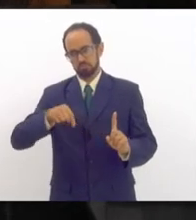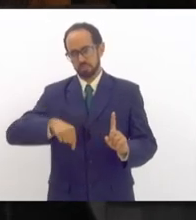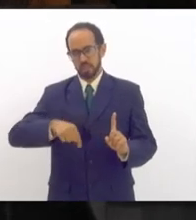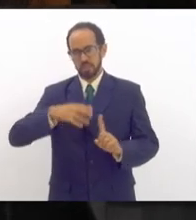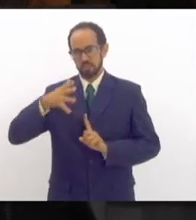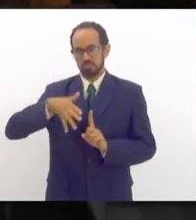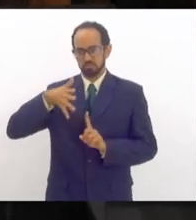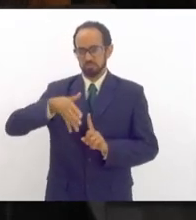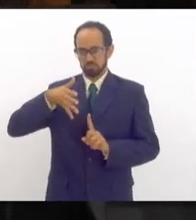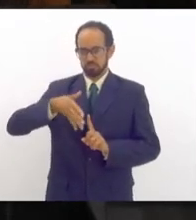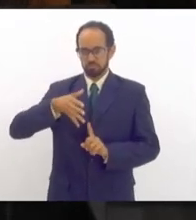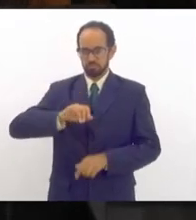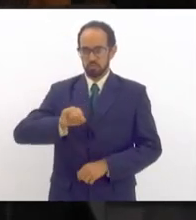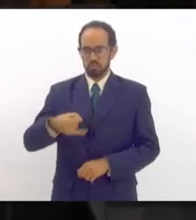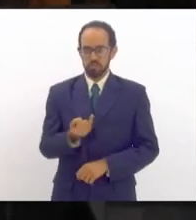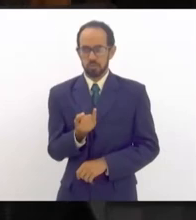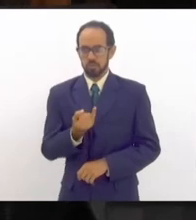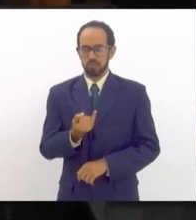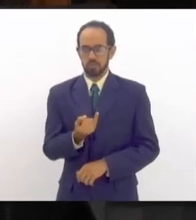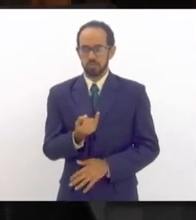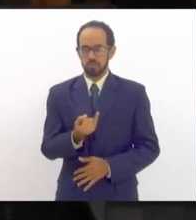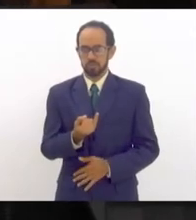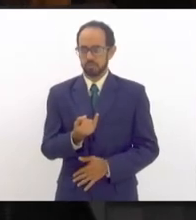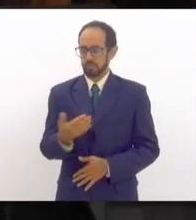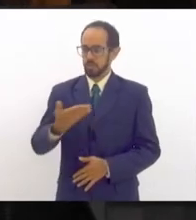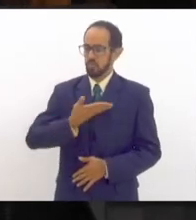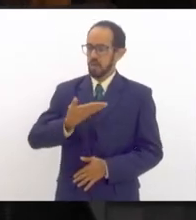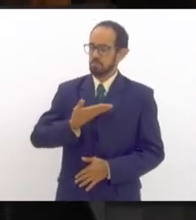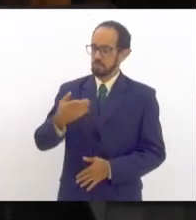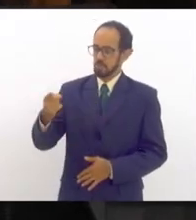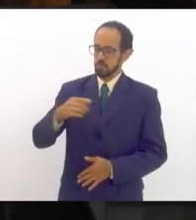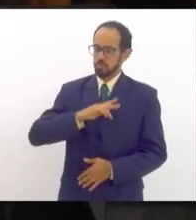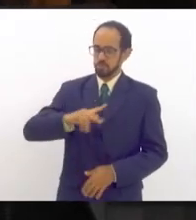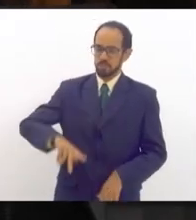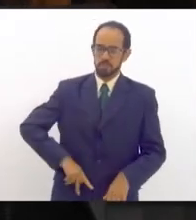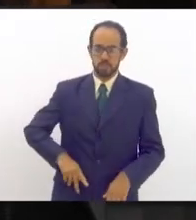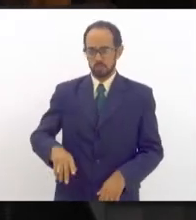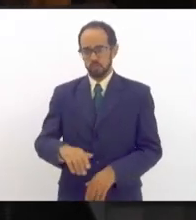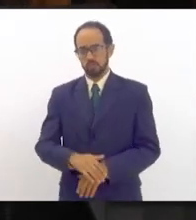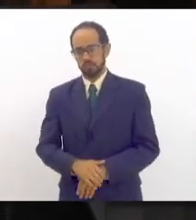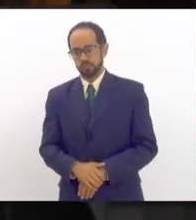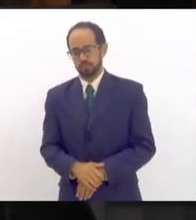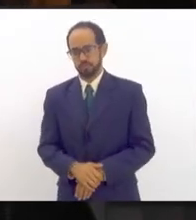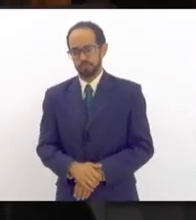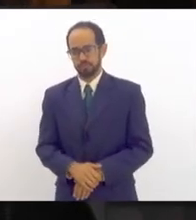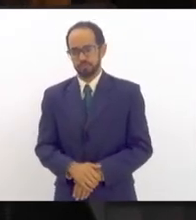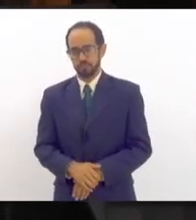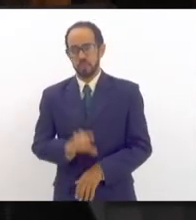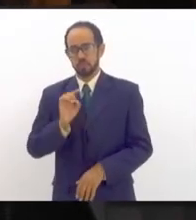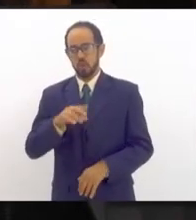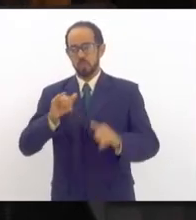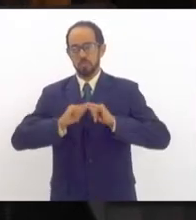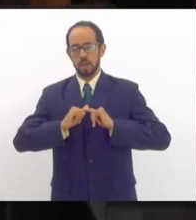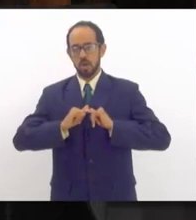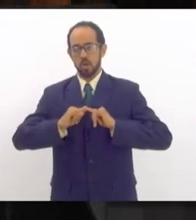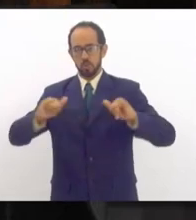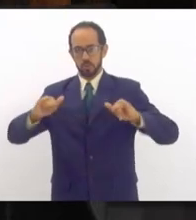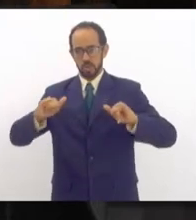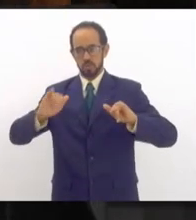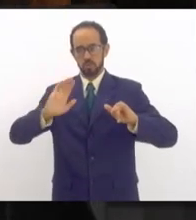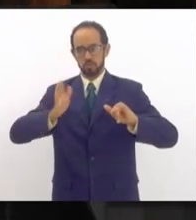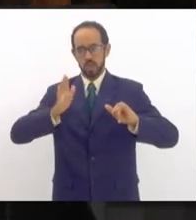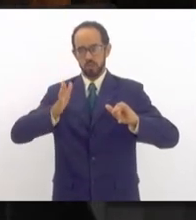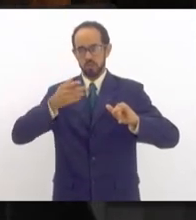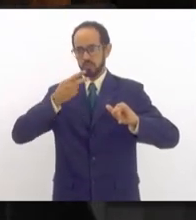da Fala nessa oportunidade tendo um amigo como presidindo a sessão apenas para comunicar o que eu já